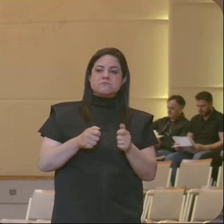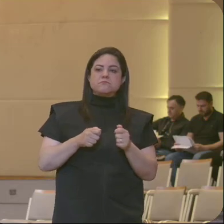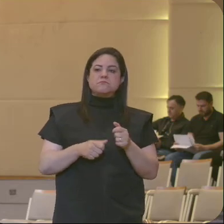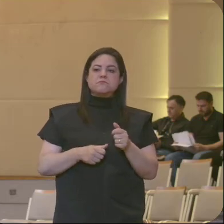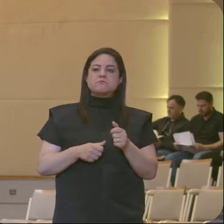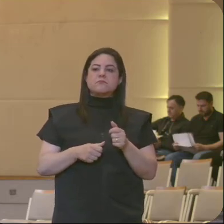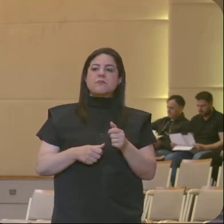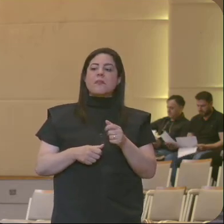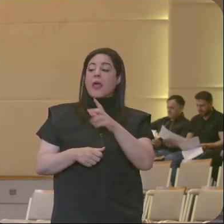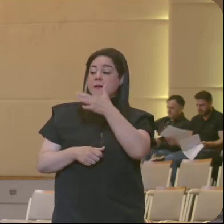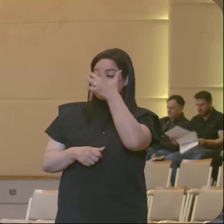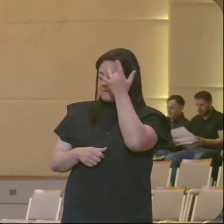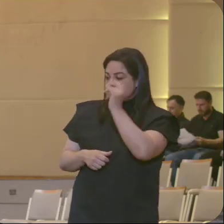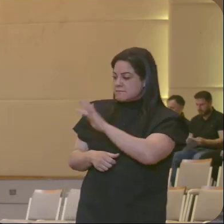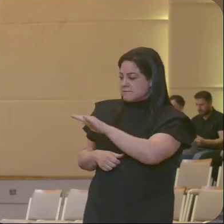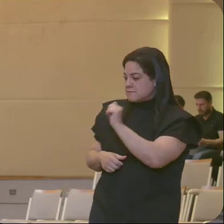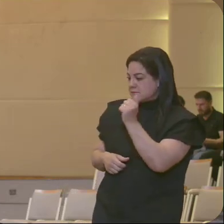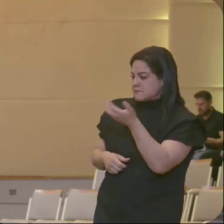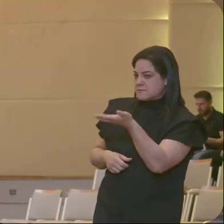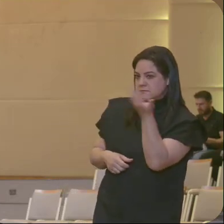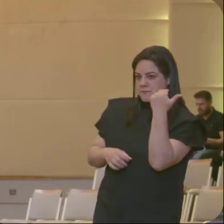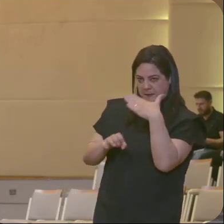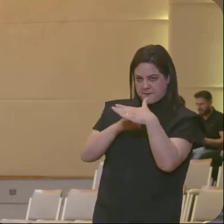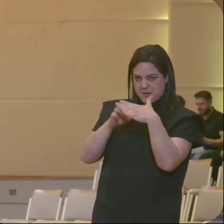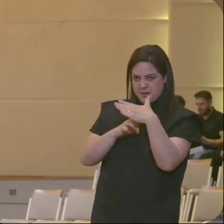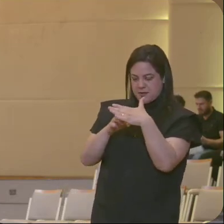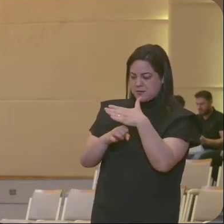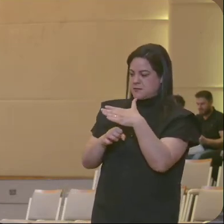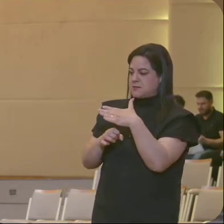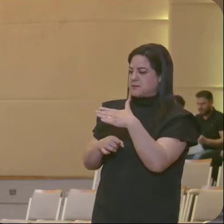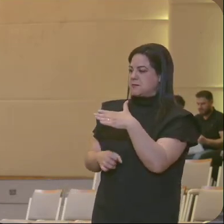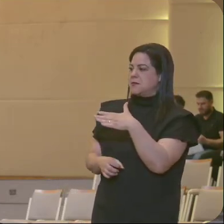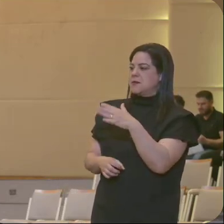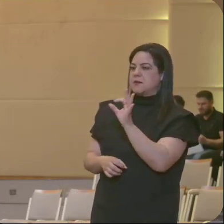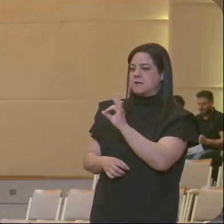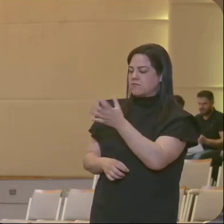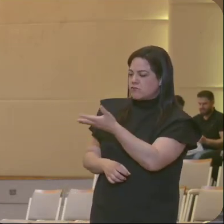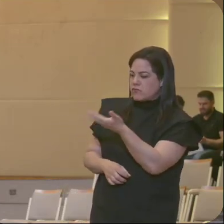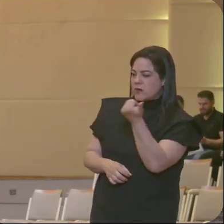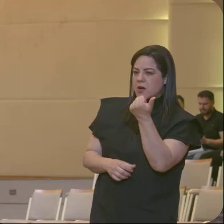a tripulação vem e leva ele para dentro, sem necessidade de chamar,